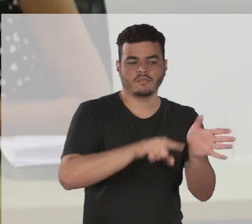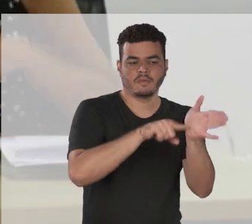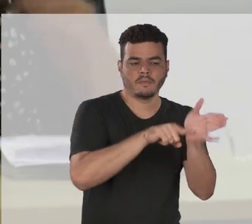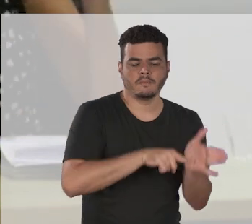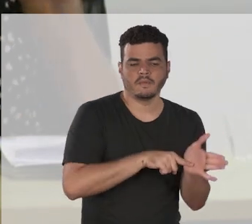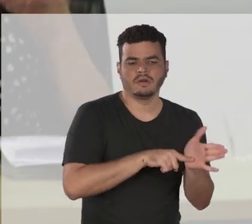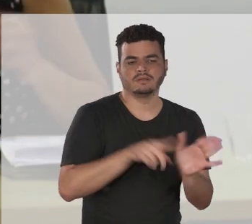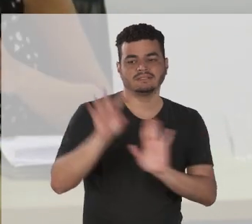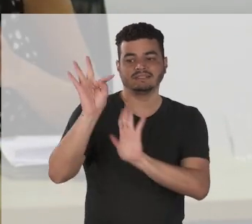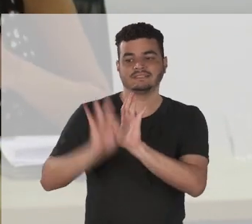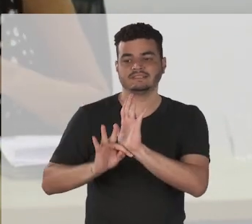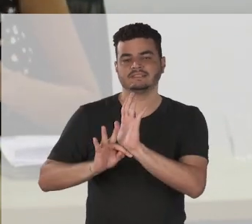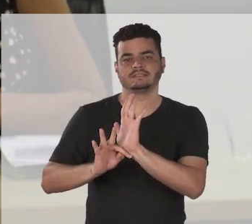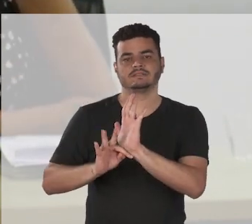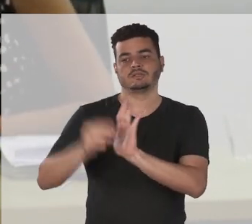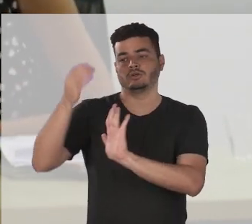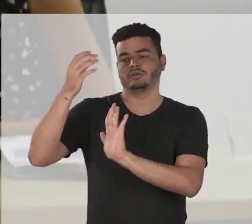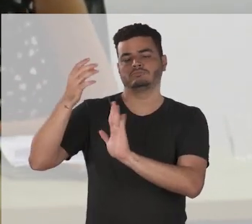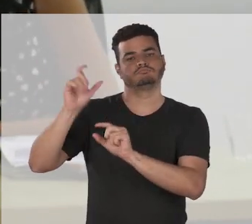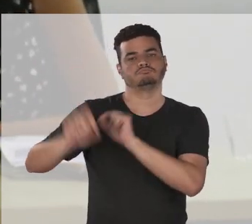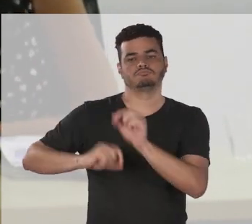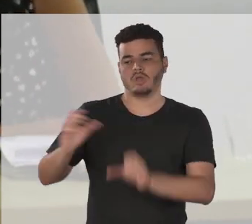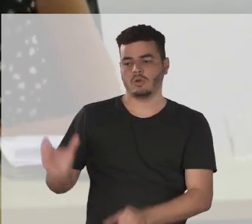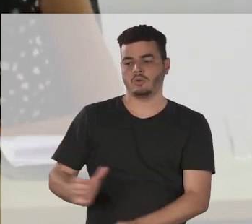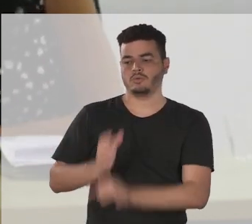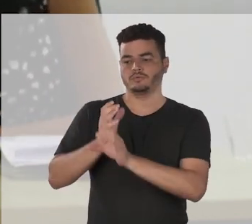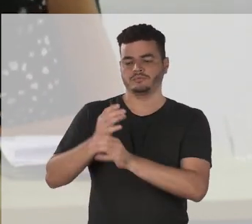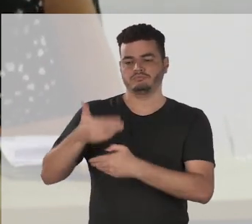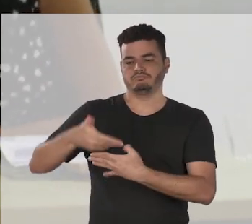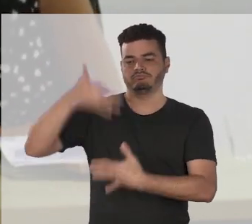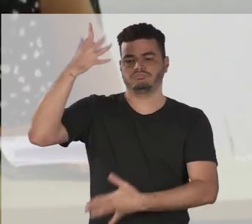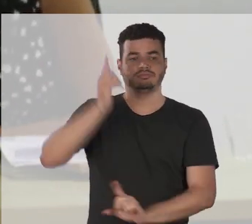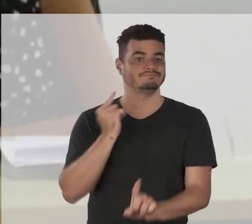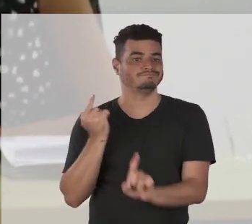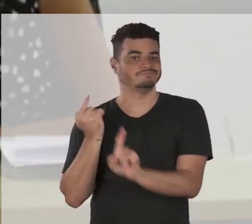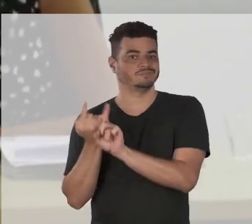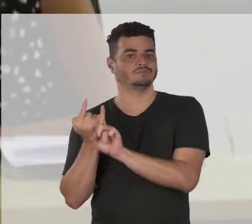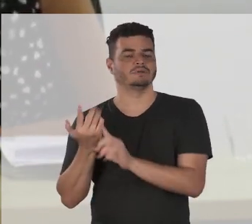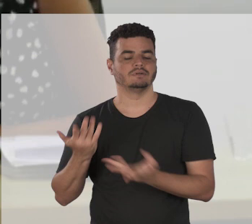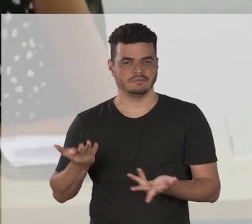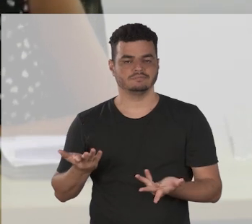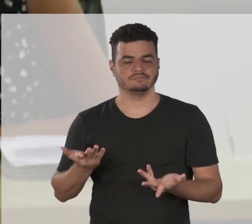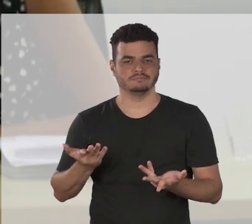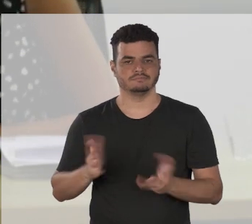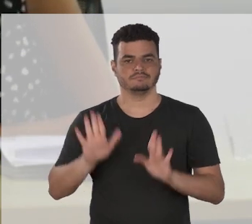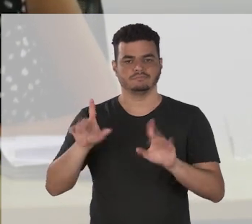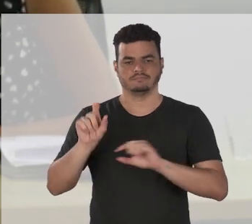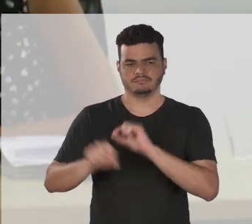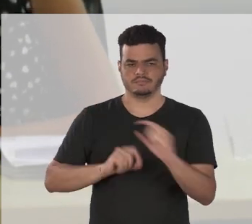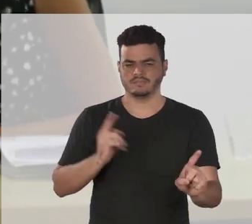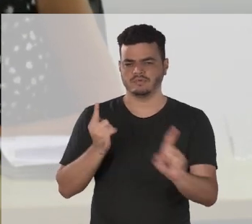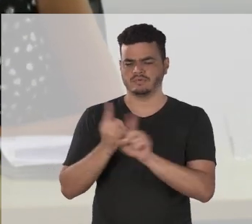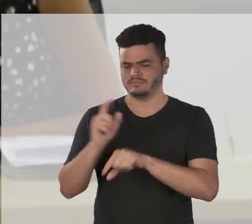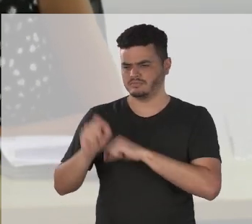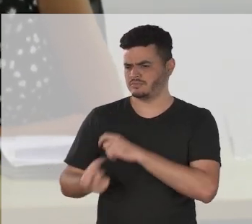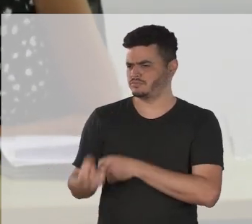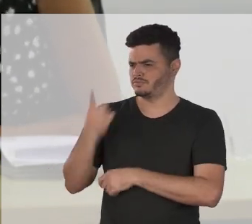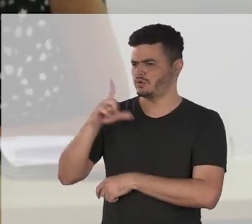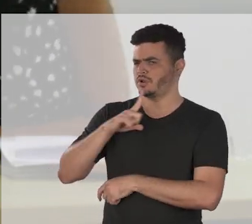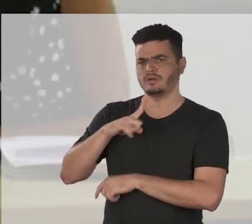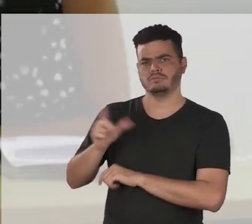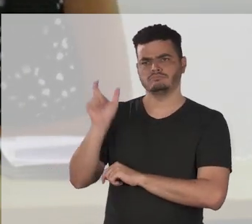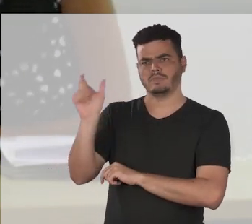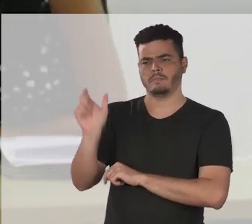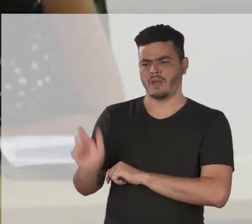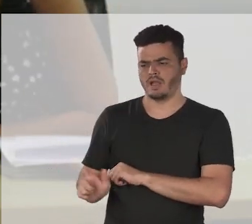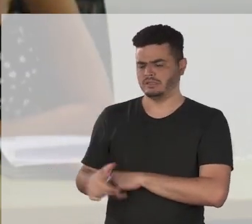Procuraram, ou seja, procuraram na internet e encontraram a versão comprida que tem um diálogo com os palavrões. Era da